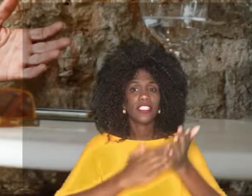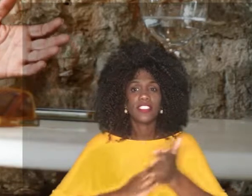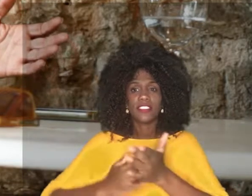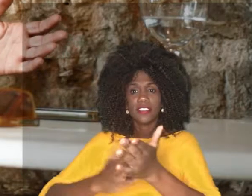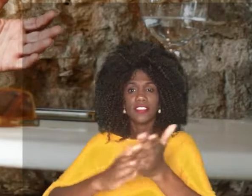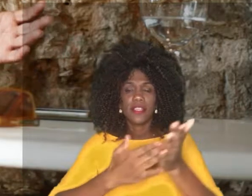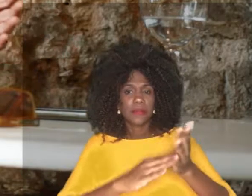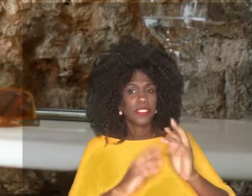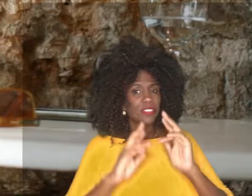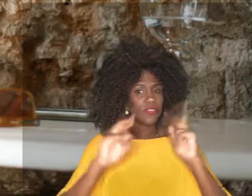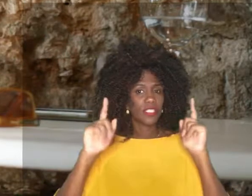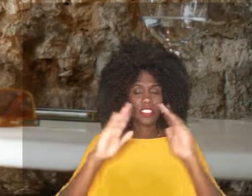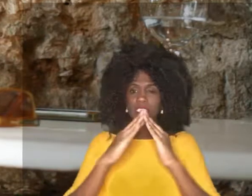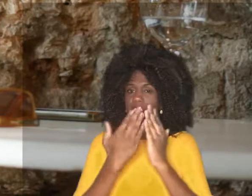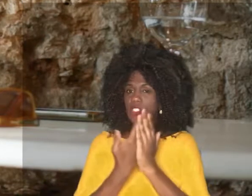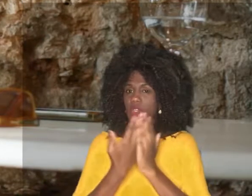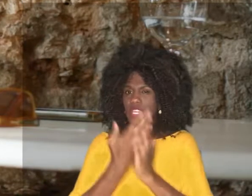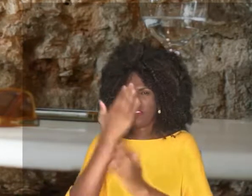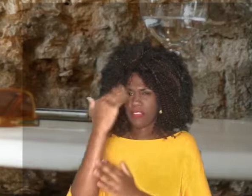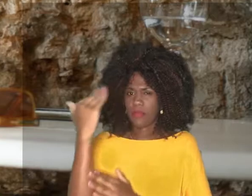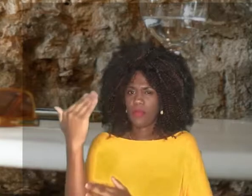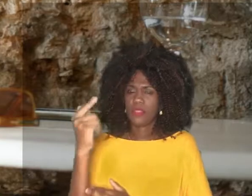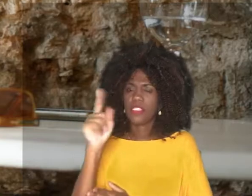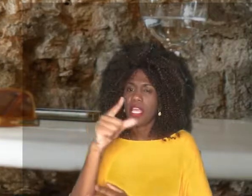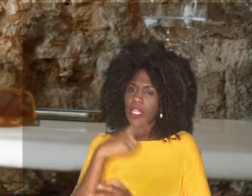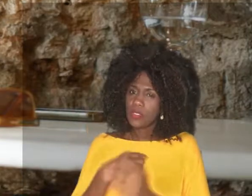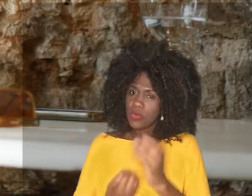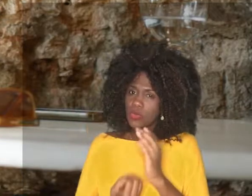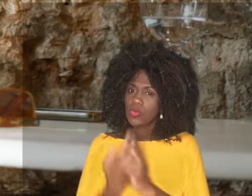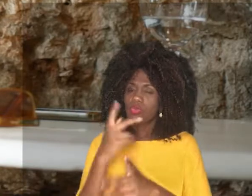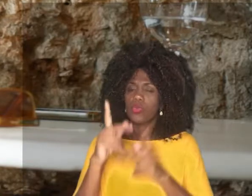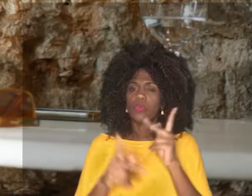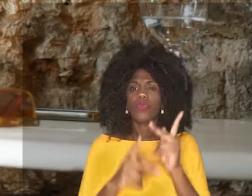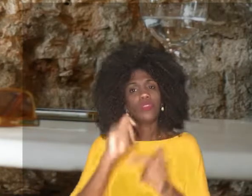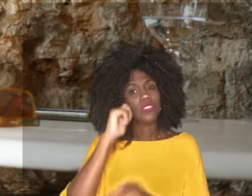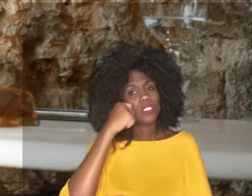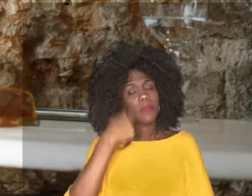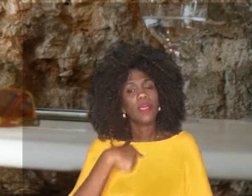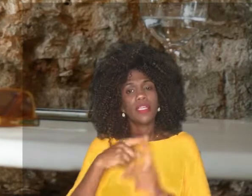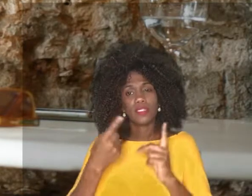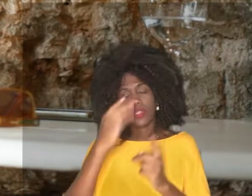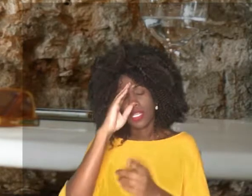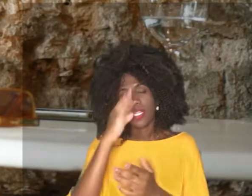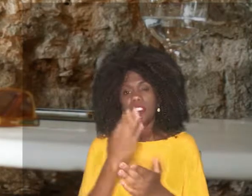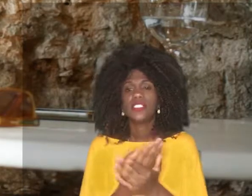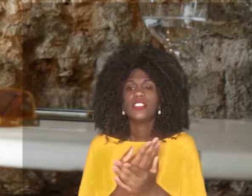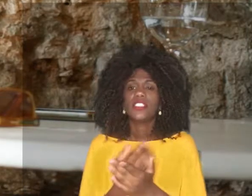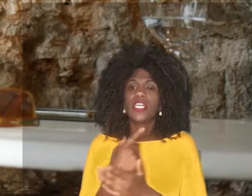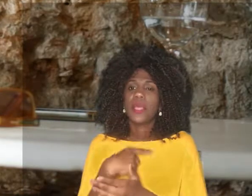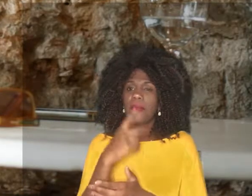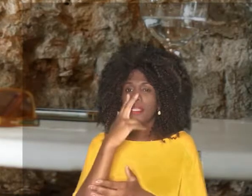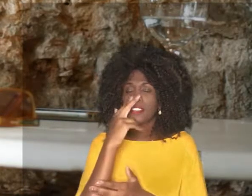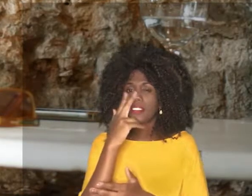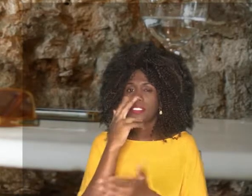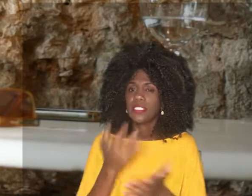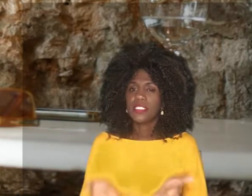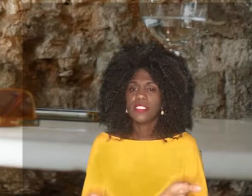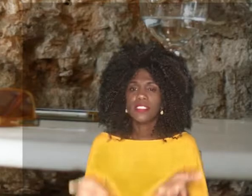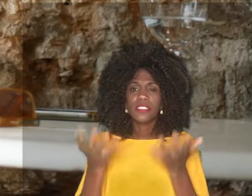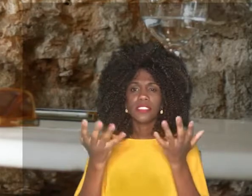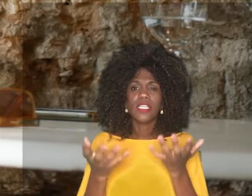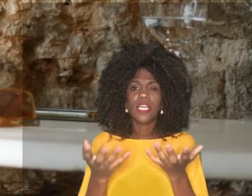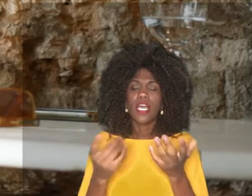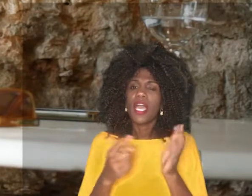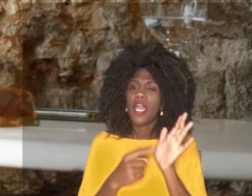samba, né? É da matriz negra, mas eu acredito que é mais elegante, né? Ele é